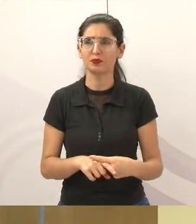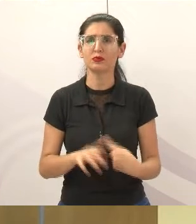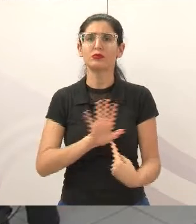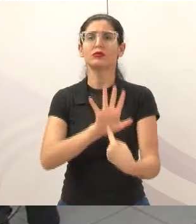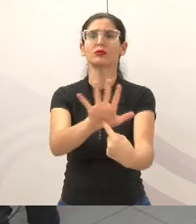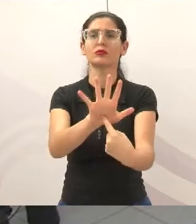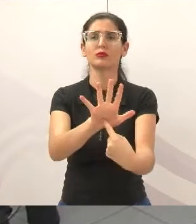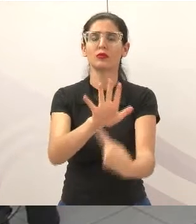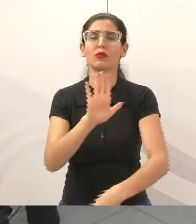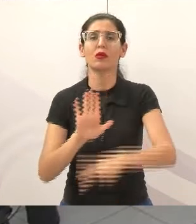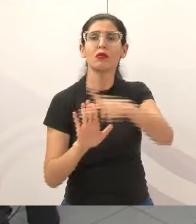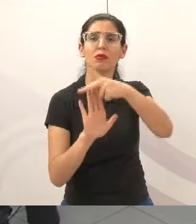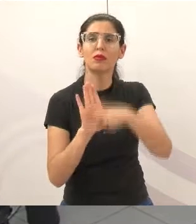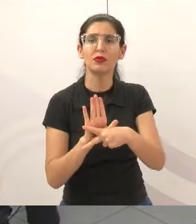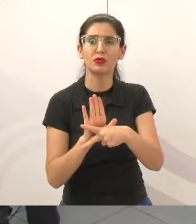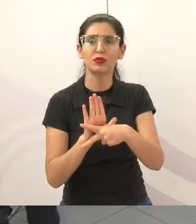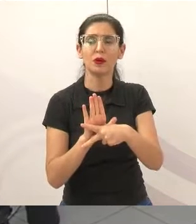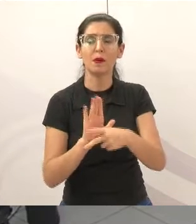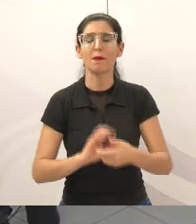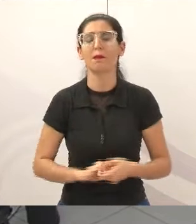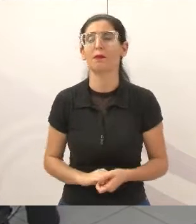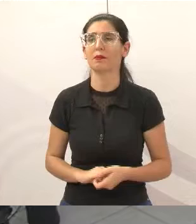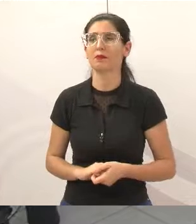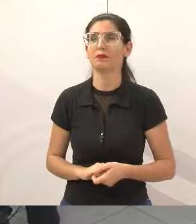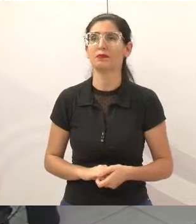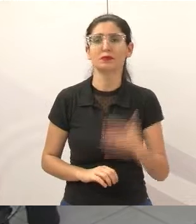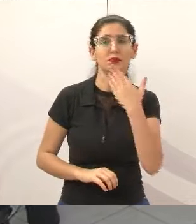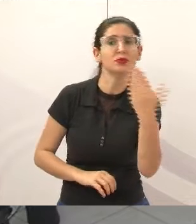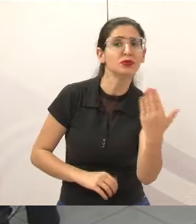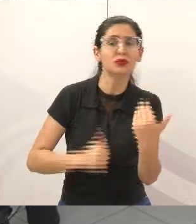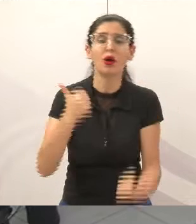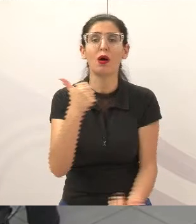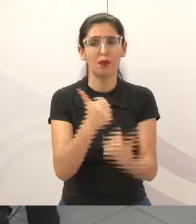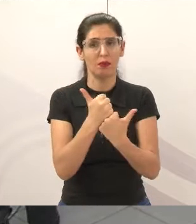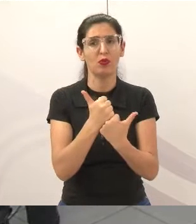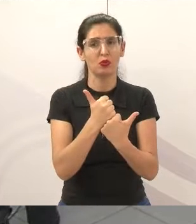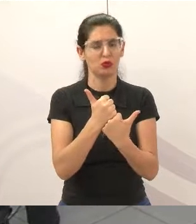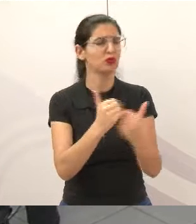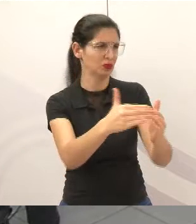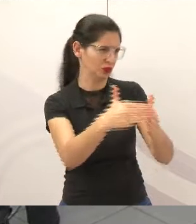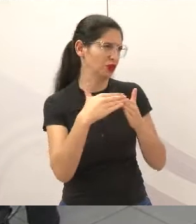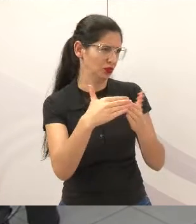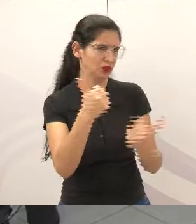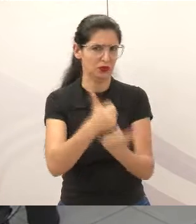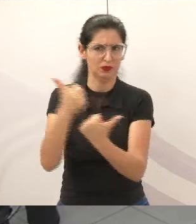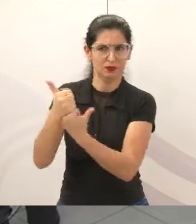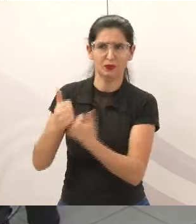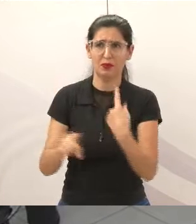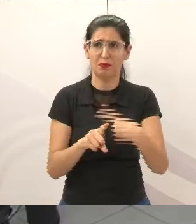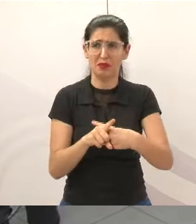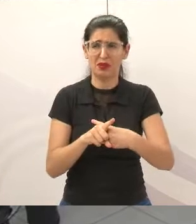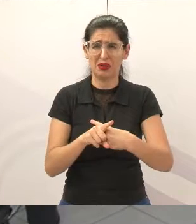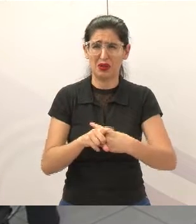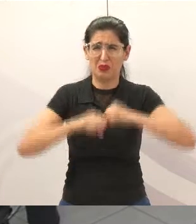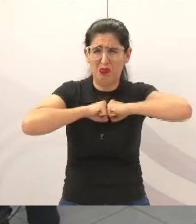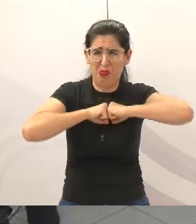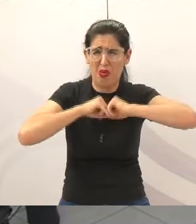esse projeto e desde já pedir o apoio dos nobres pares. Estamos vivendo um momento de